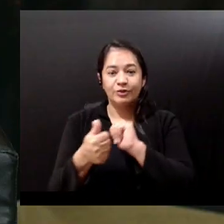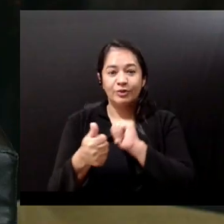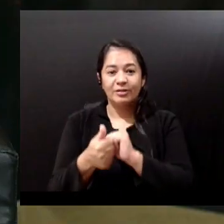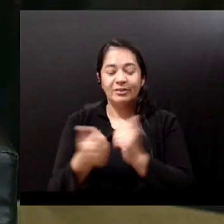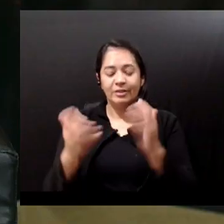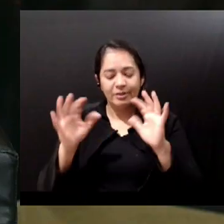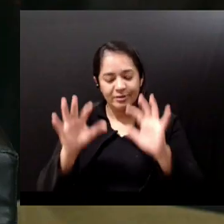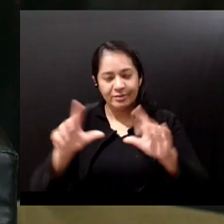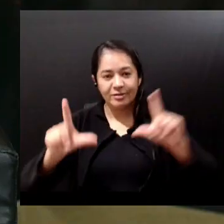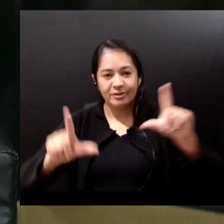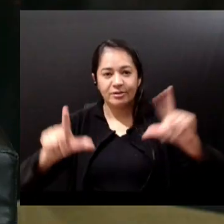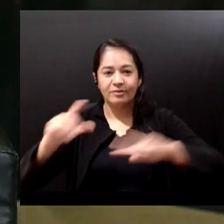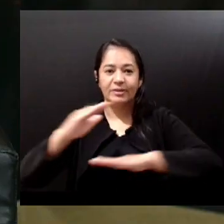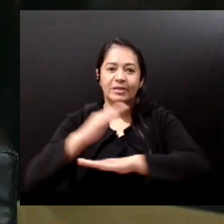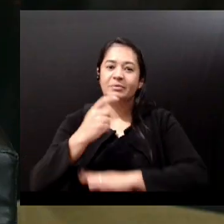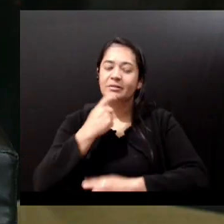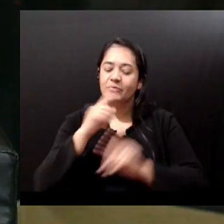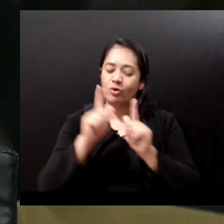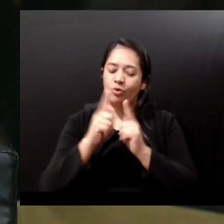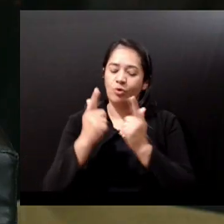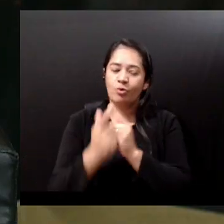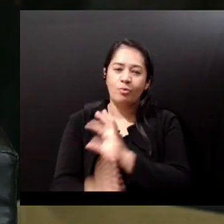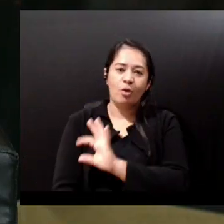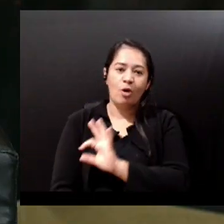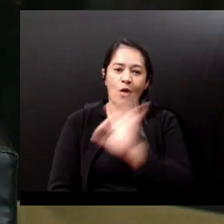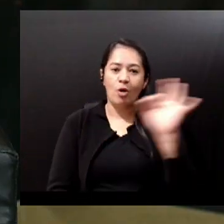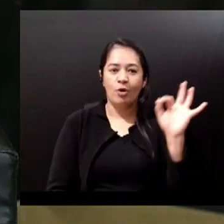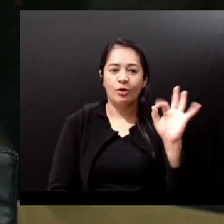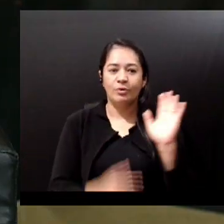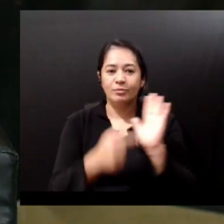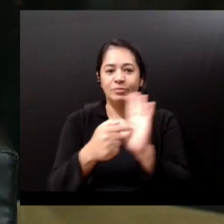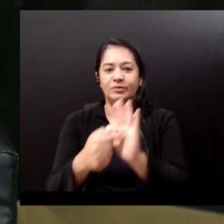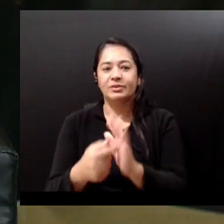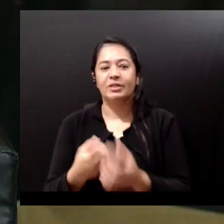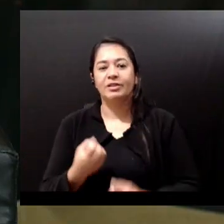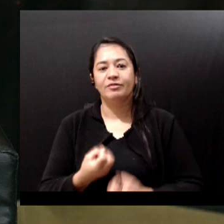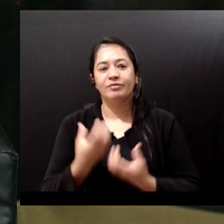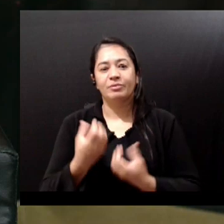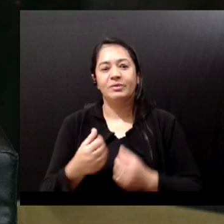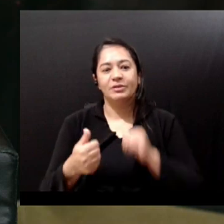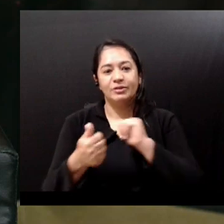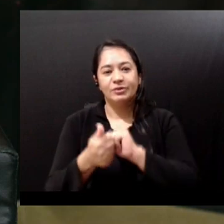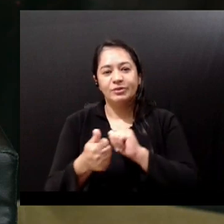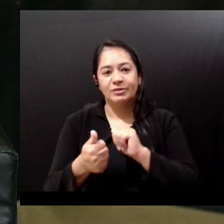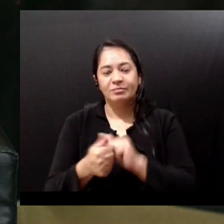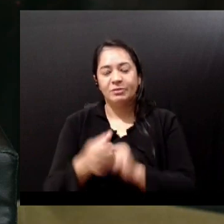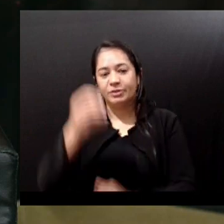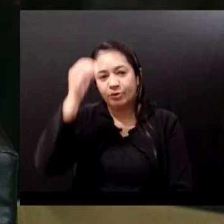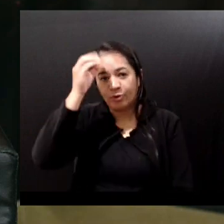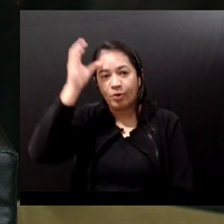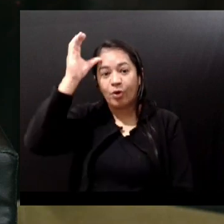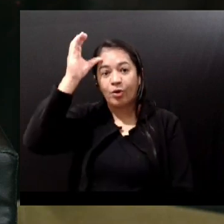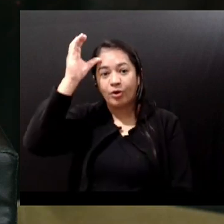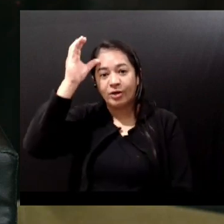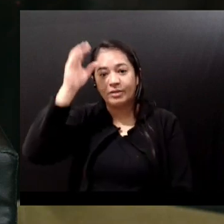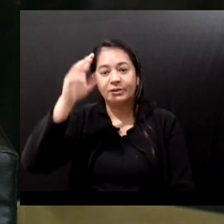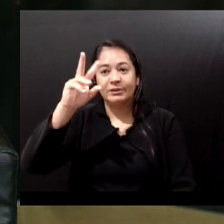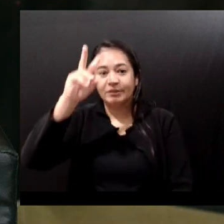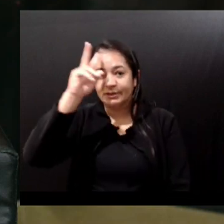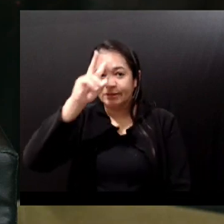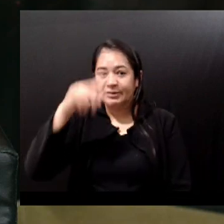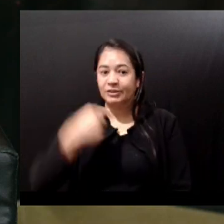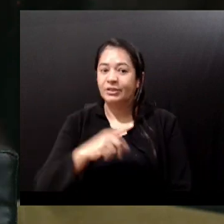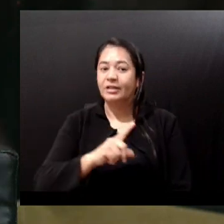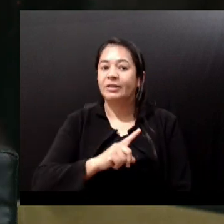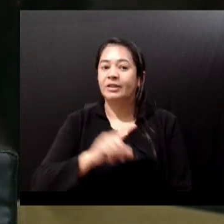uma equipe nota 10 trazendo para você informação de qualidade, conhecimento. E lembrando que nós temos a Íria, direto